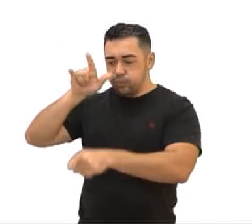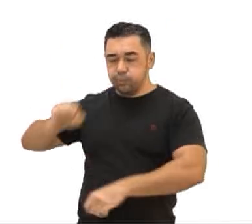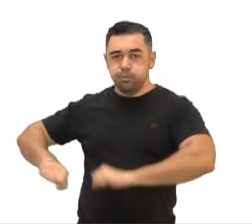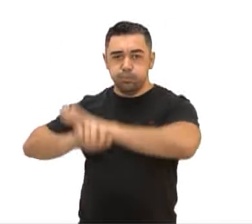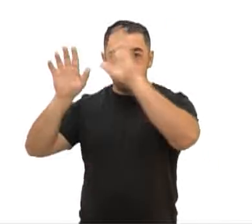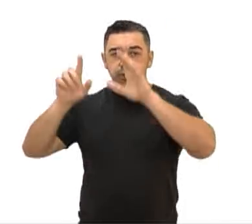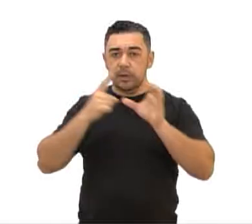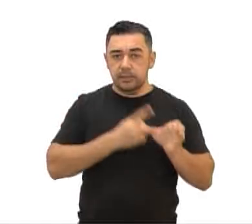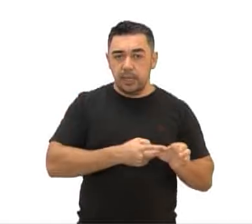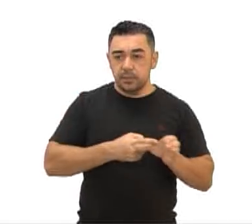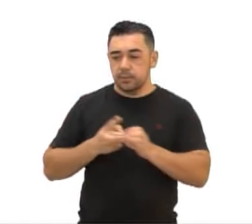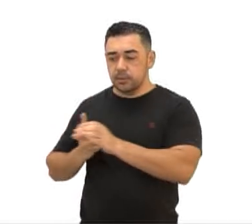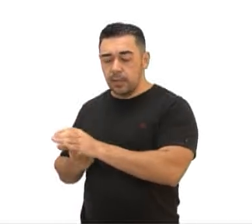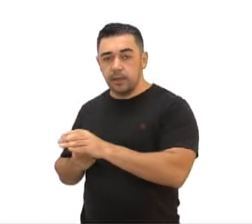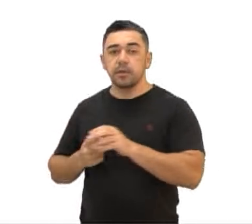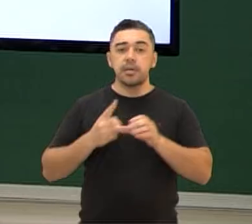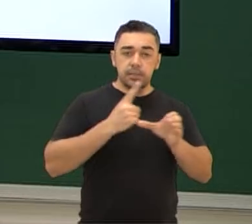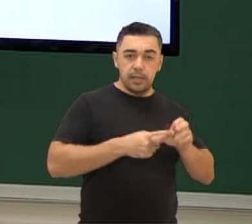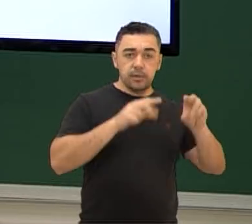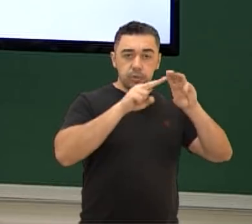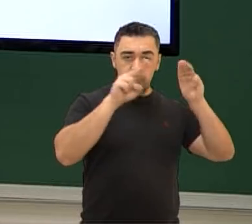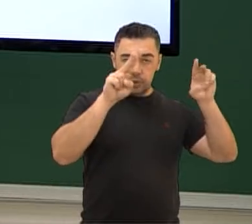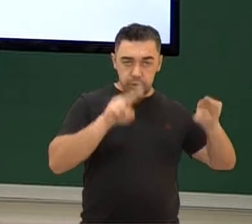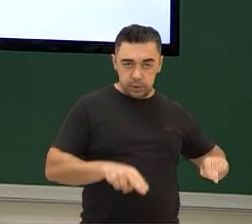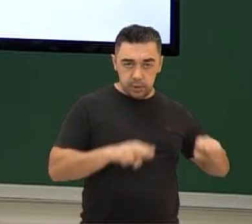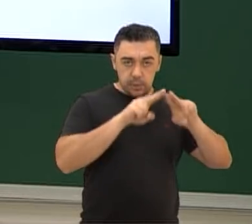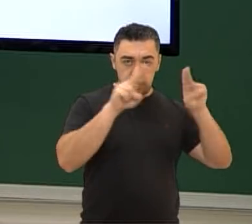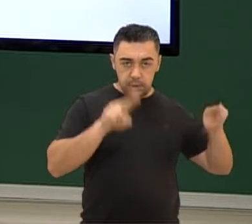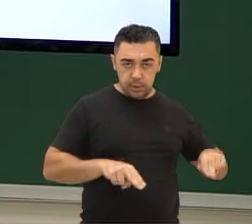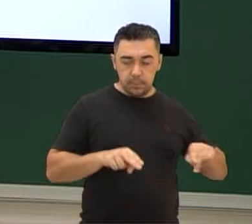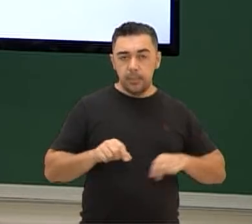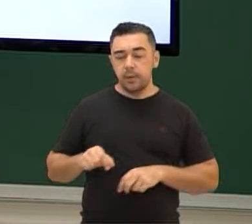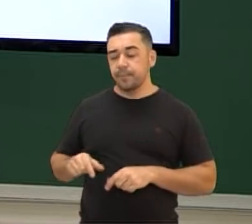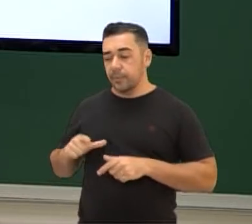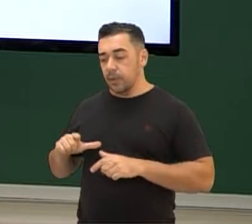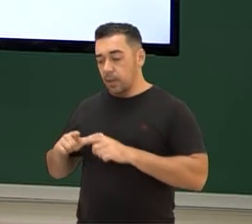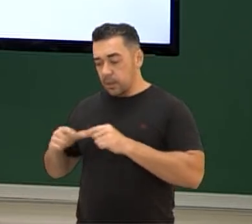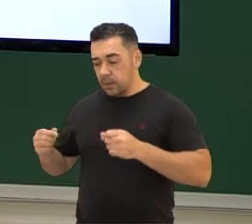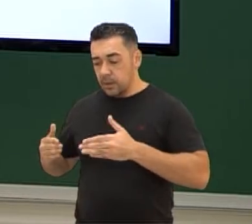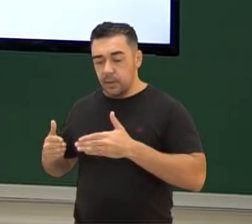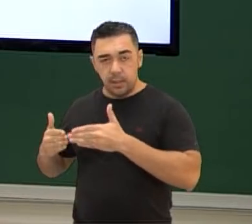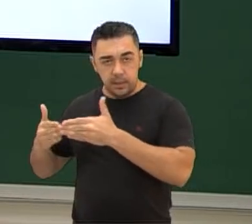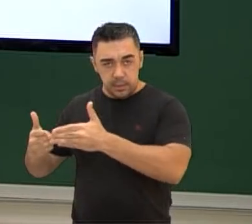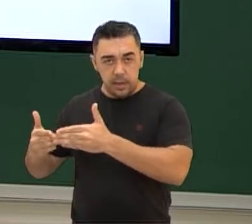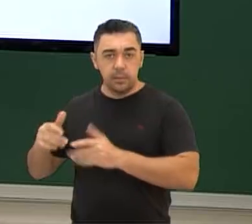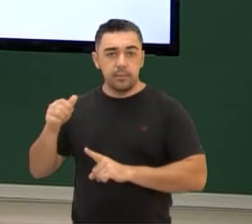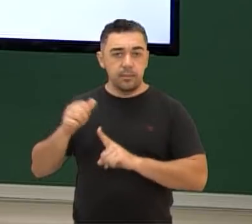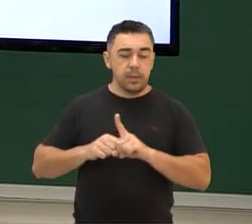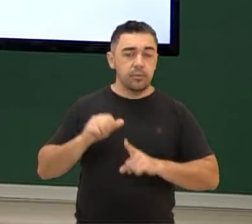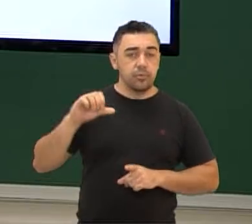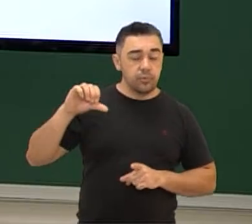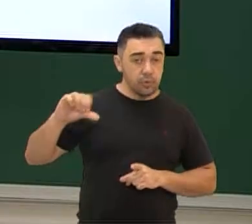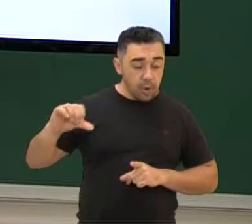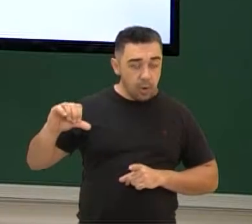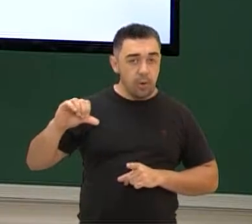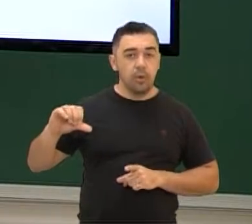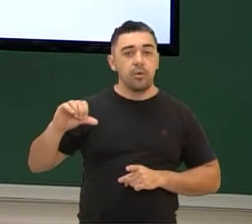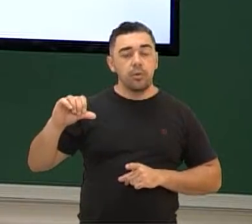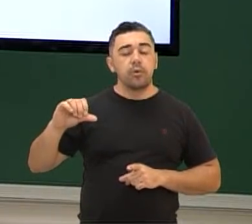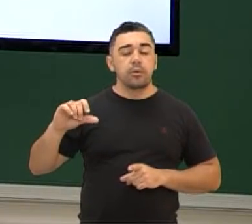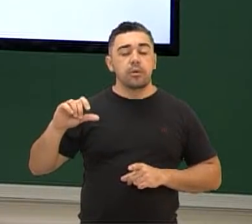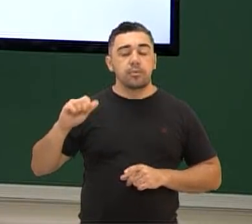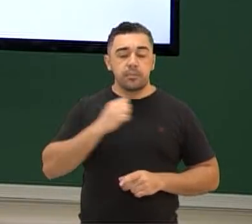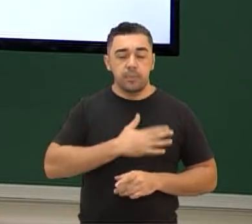Japão. Hiroshima, 6 de agosto de 45, Nagasaki, 9 de agosto de 1945, cerca